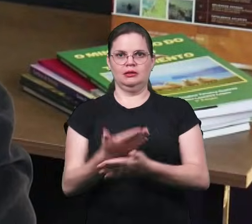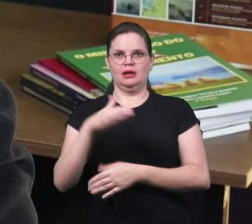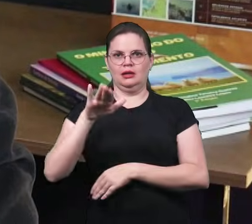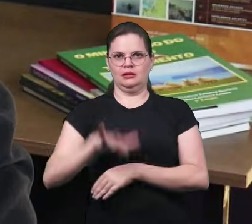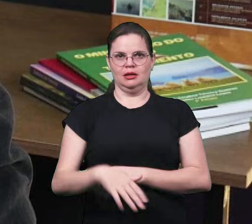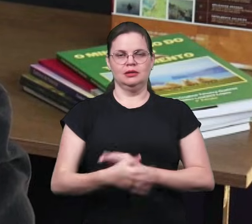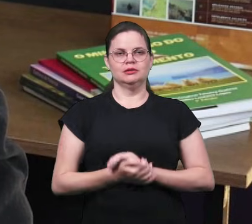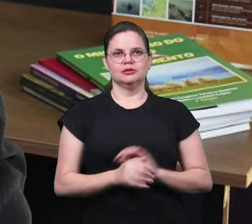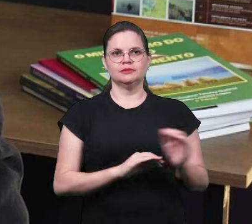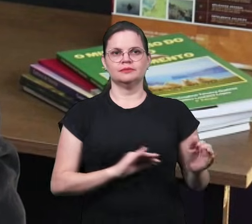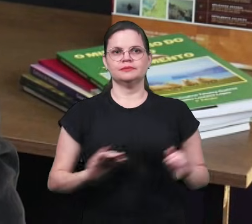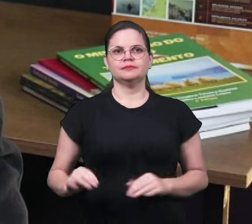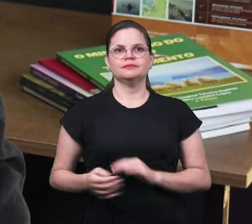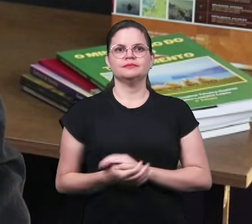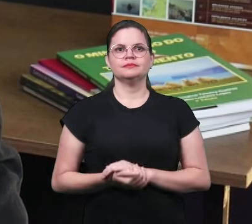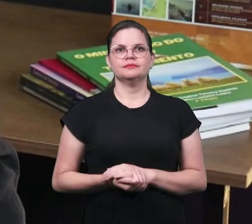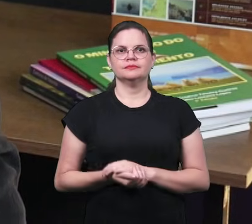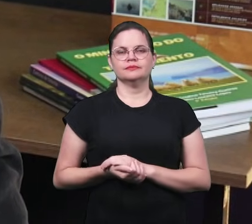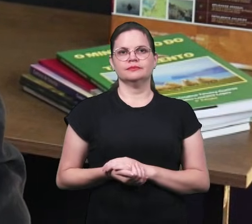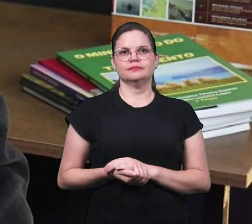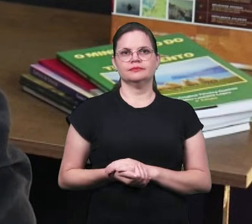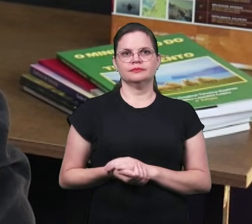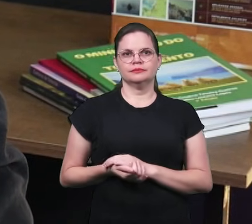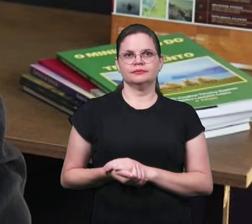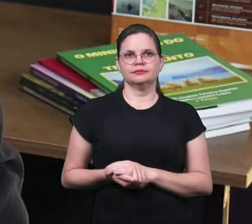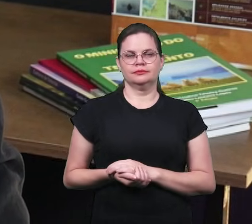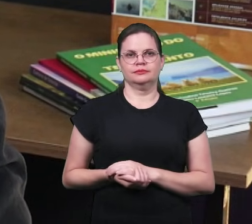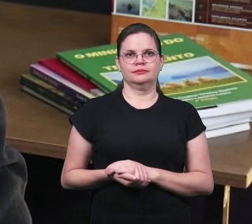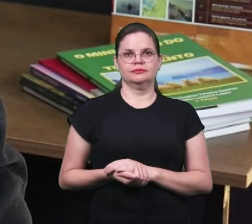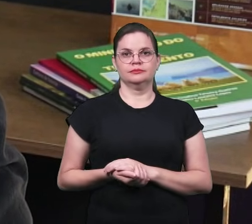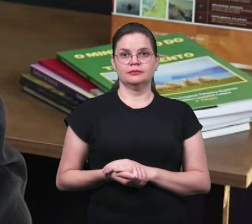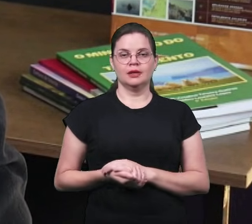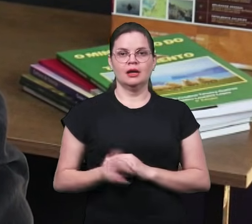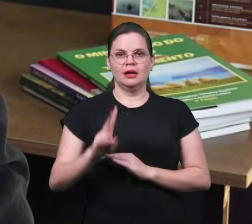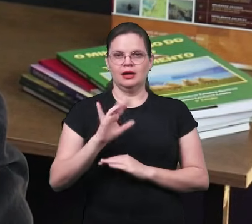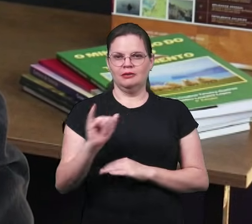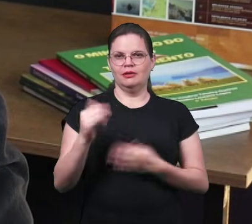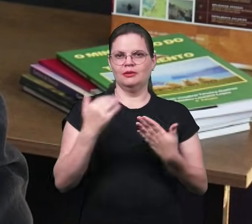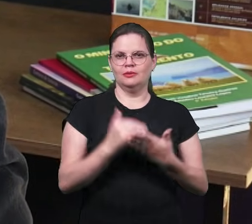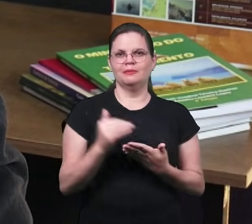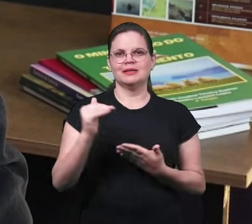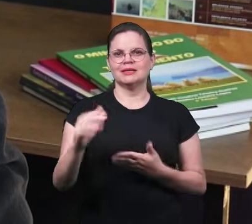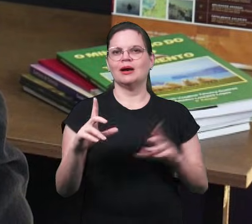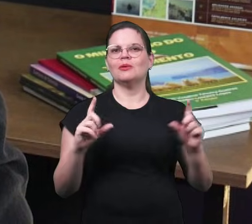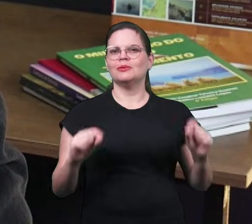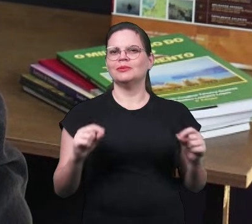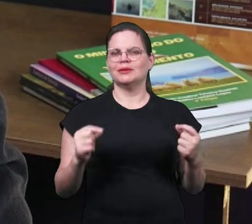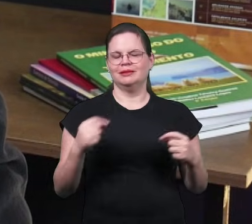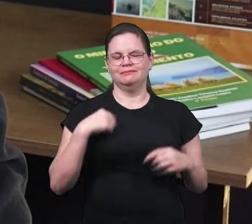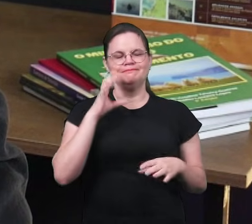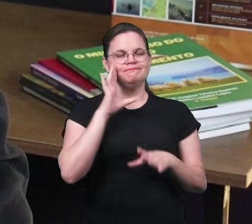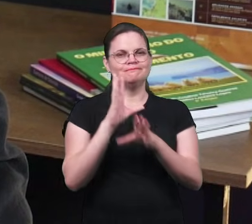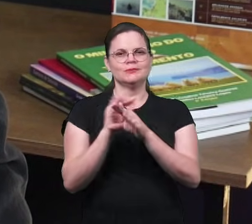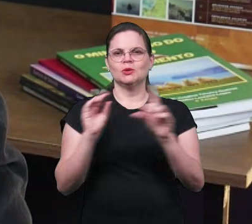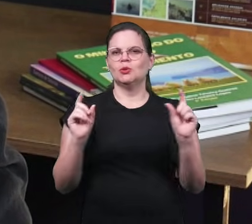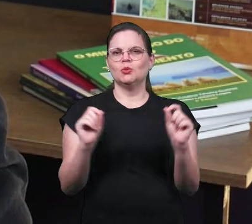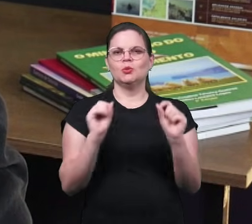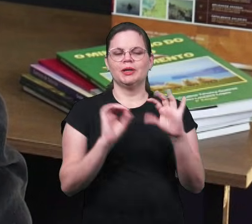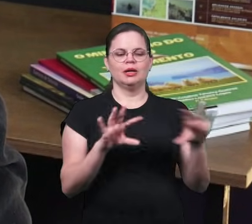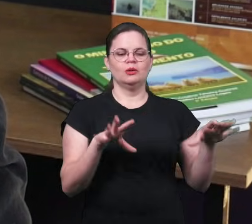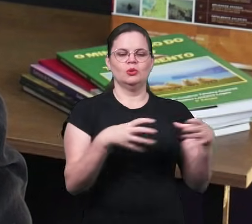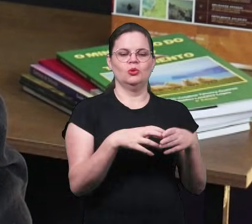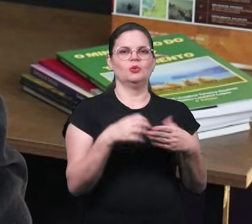vai entrar algo que nós aprendemos, né, sobre o que são os